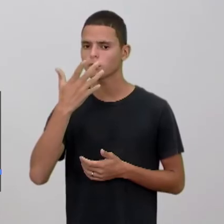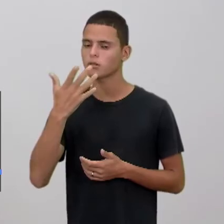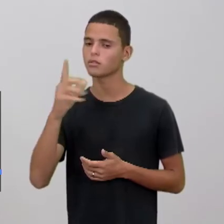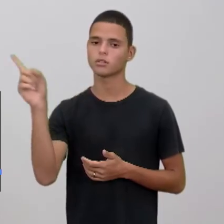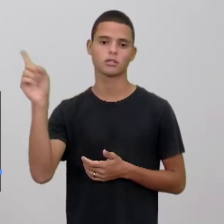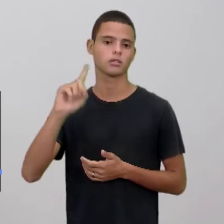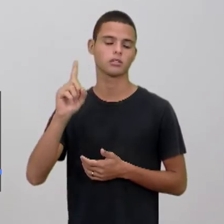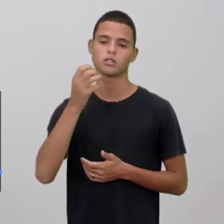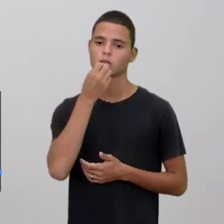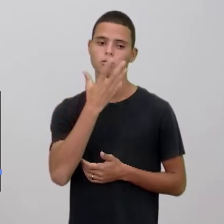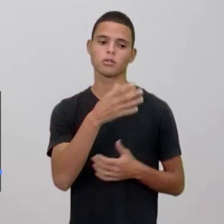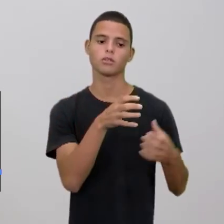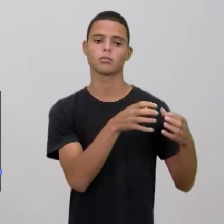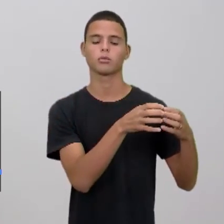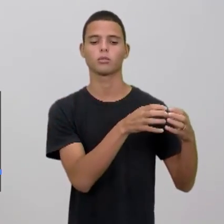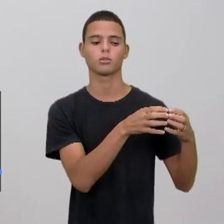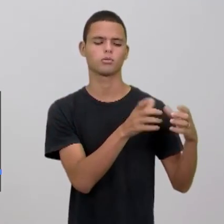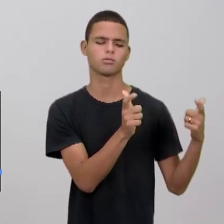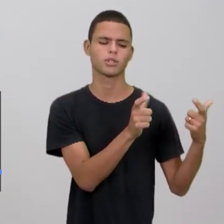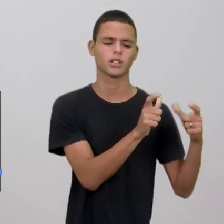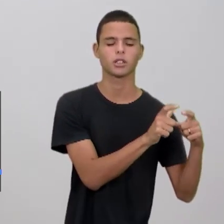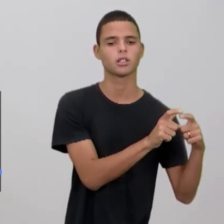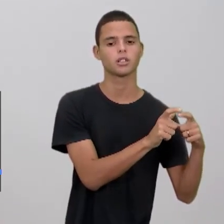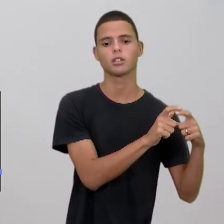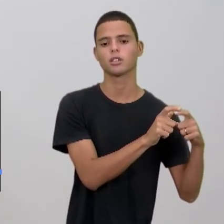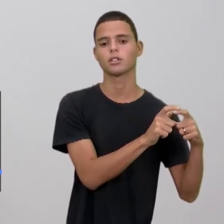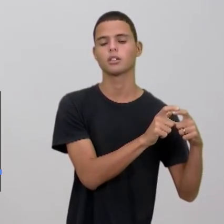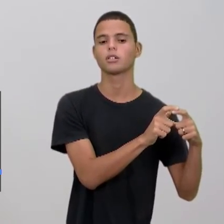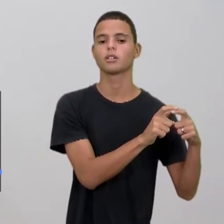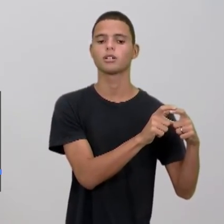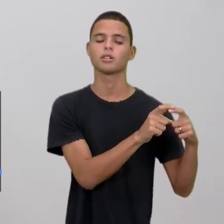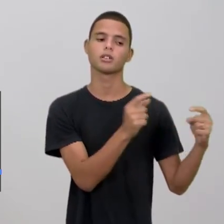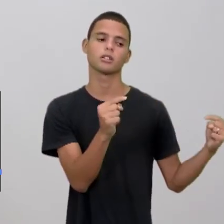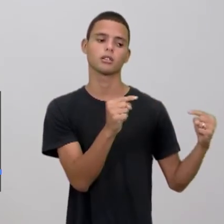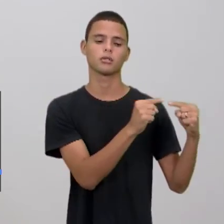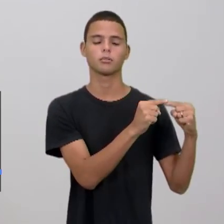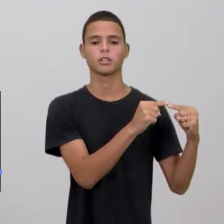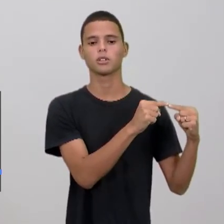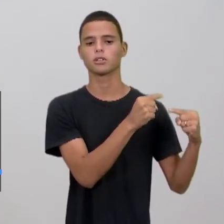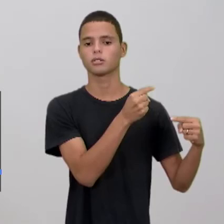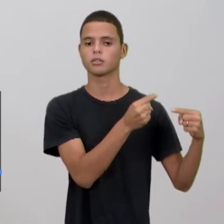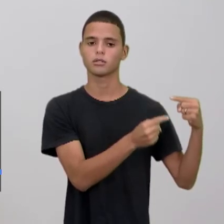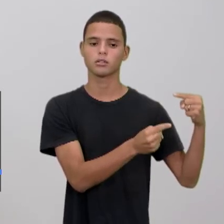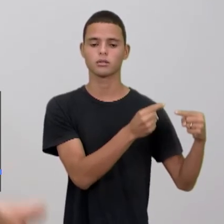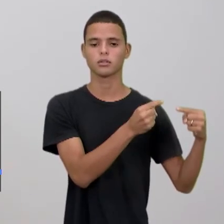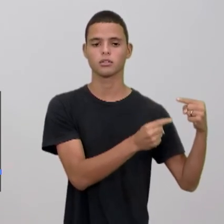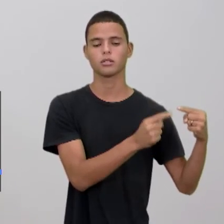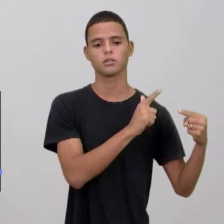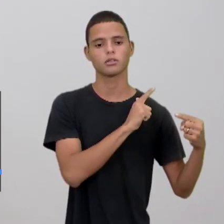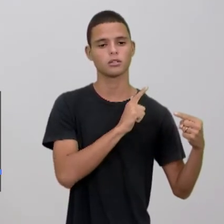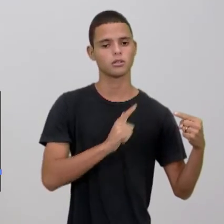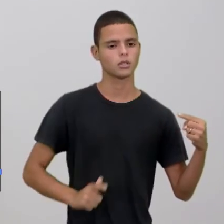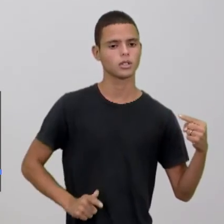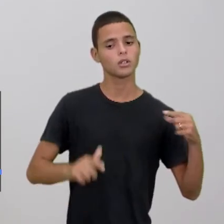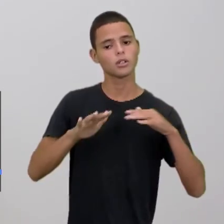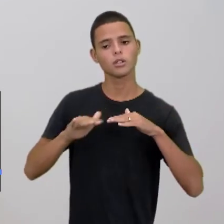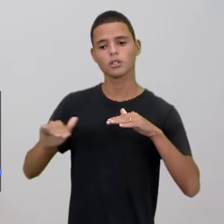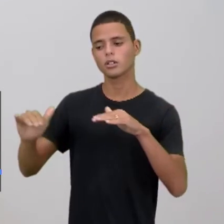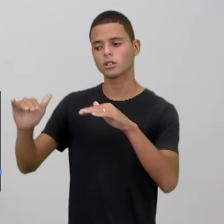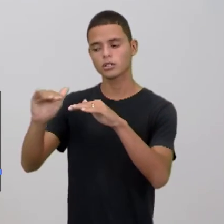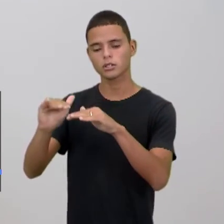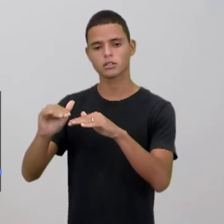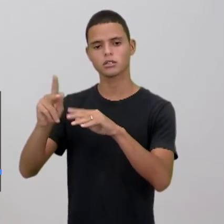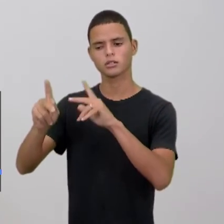parte de um governo. Só. O grande resto da população sofre não só com violações